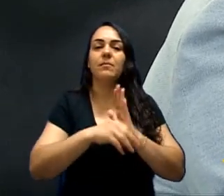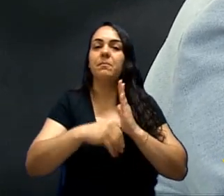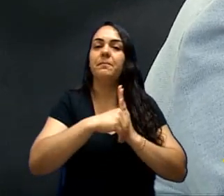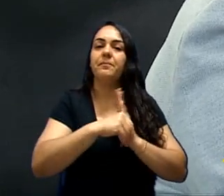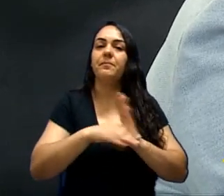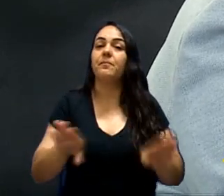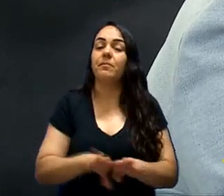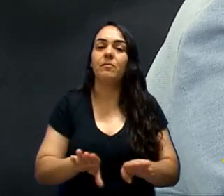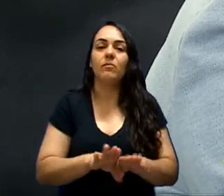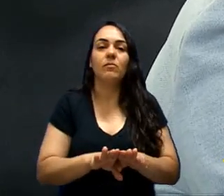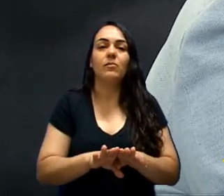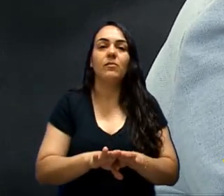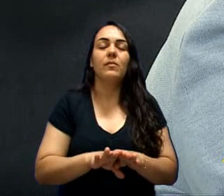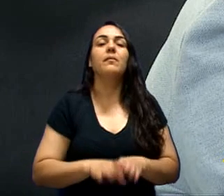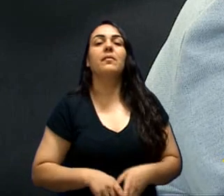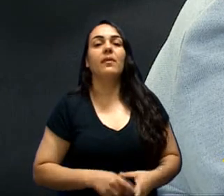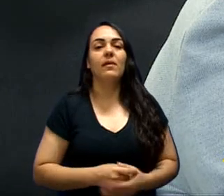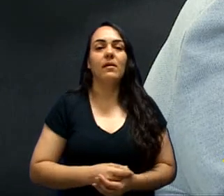aí foi não.